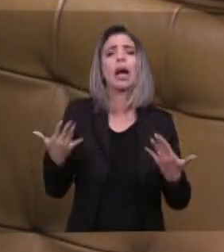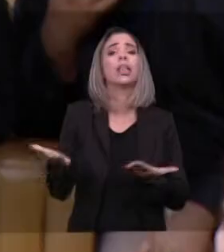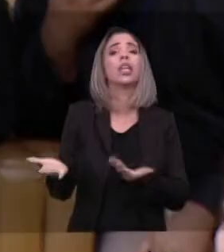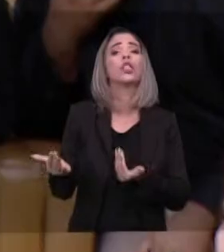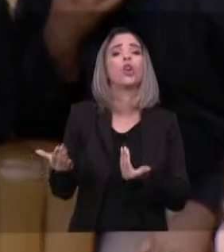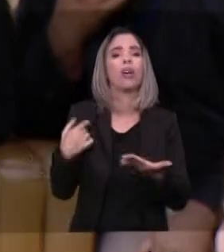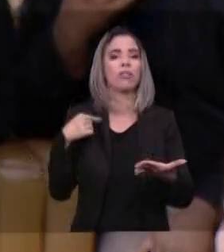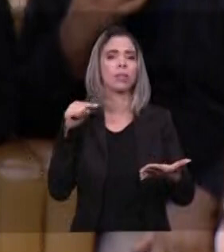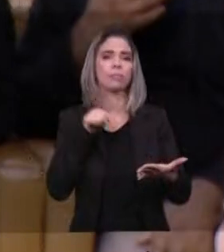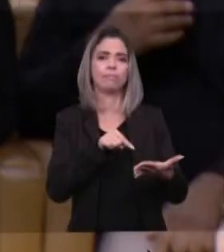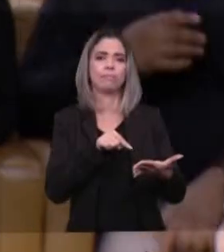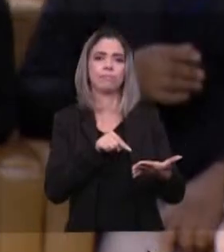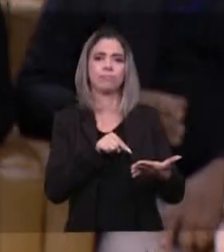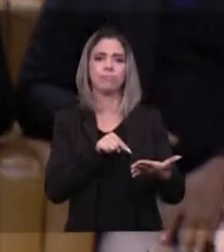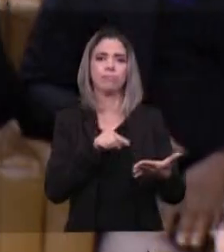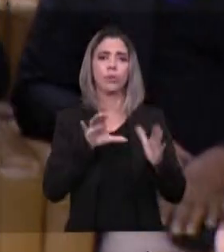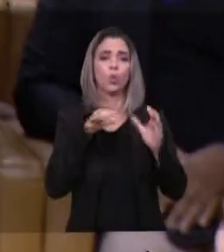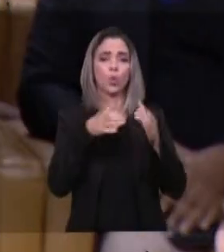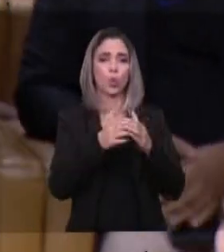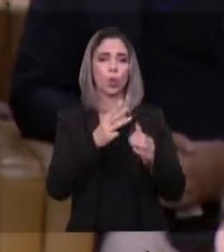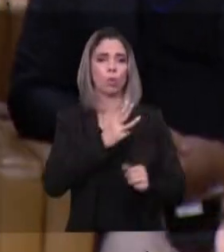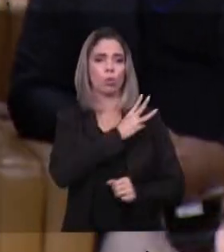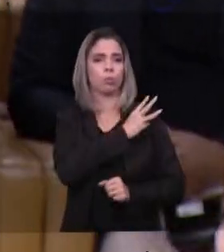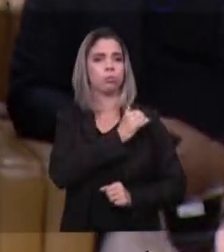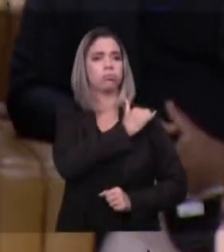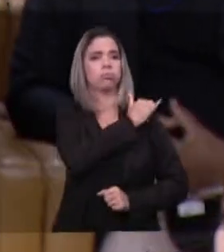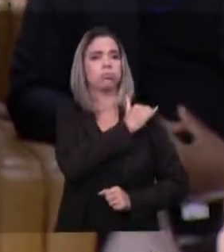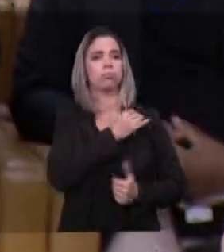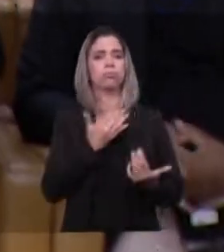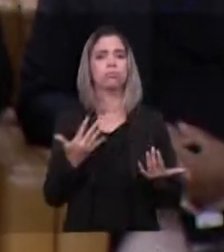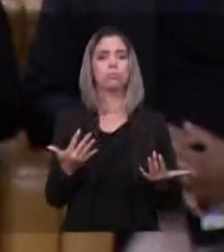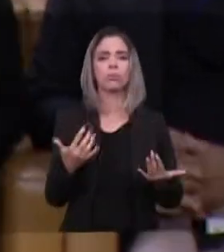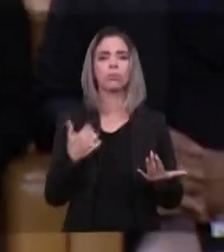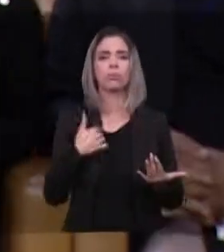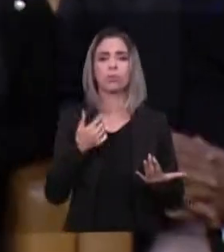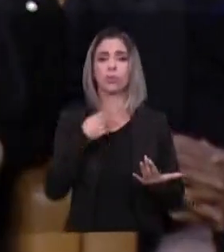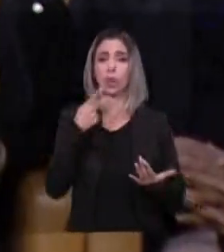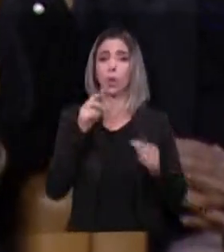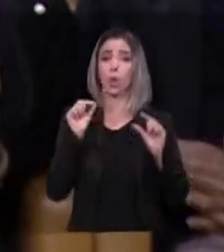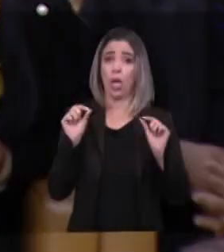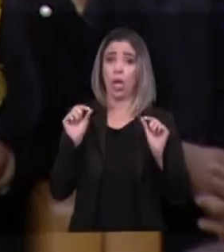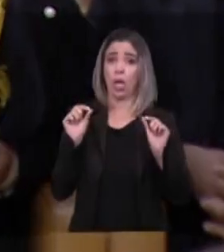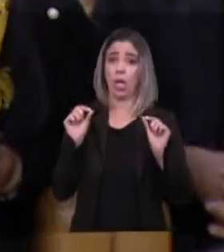aqui? Na aldeia Yanomami. Ele concluiu.